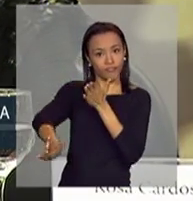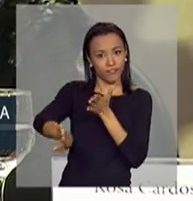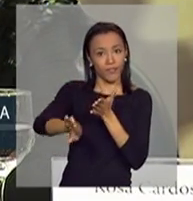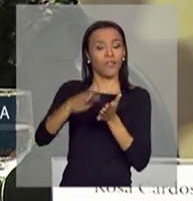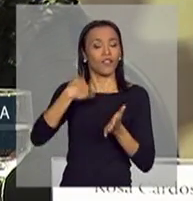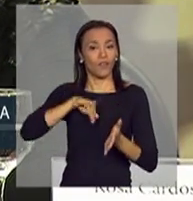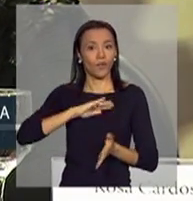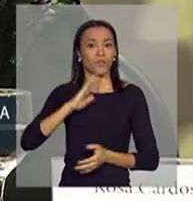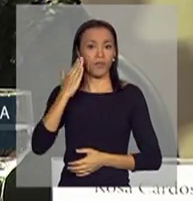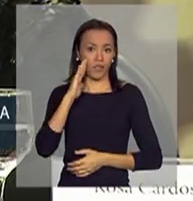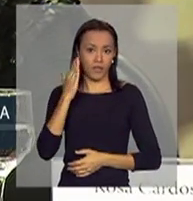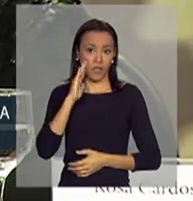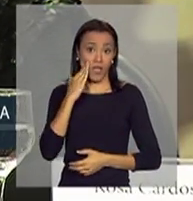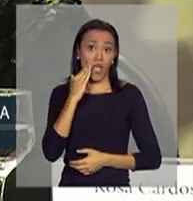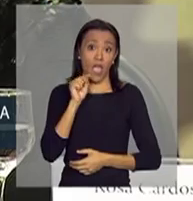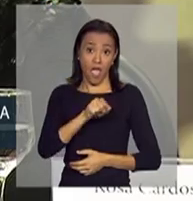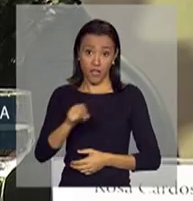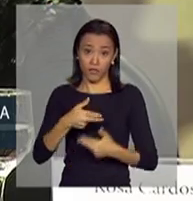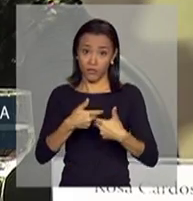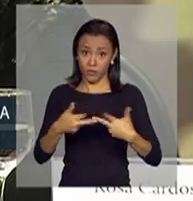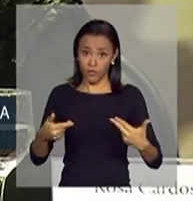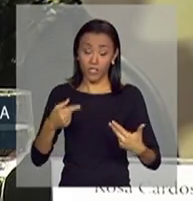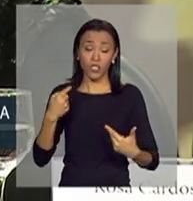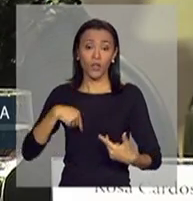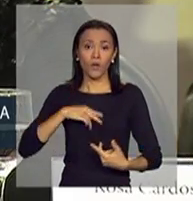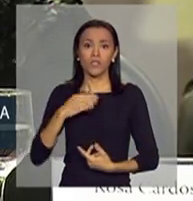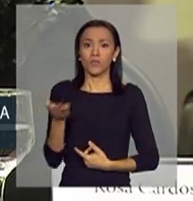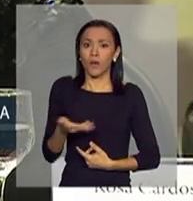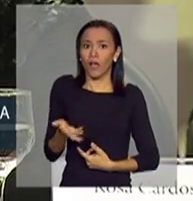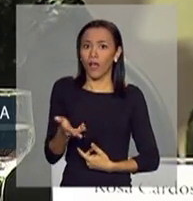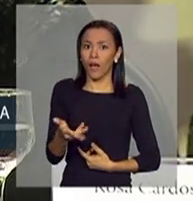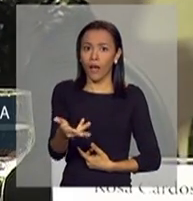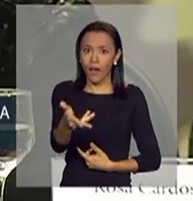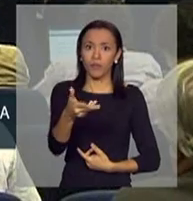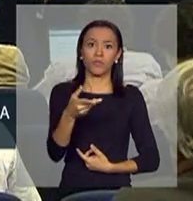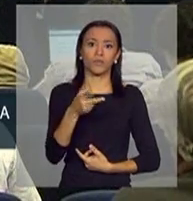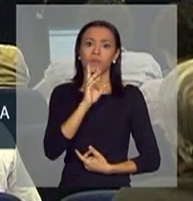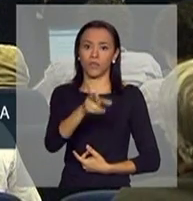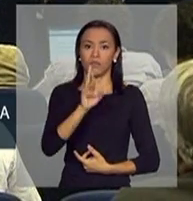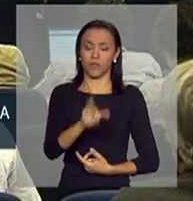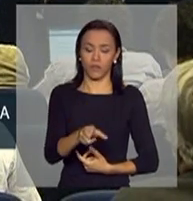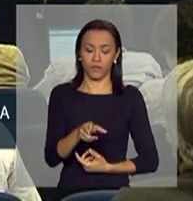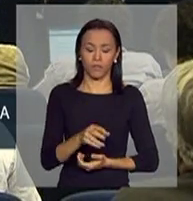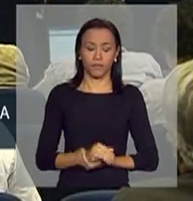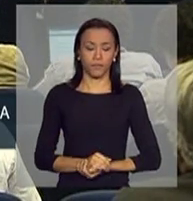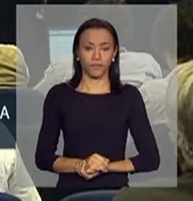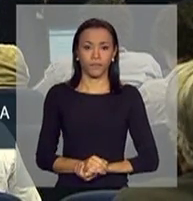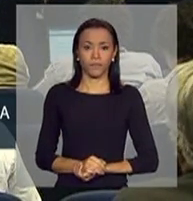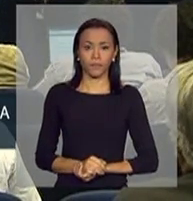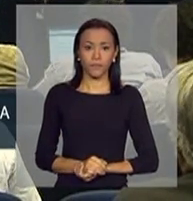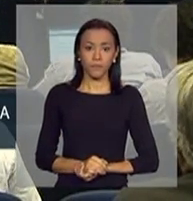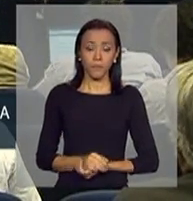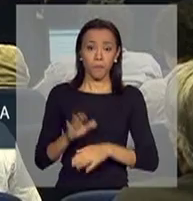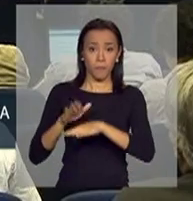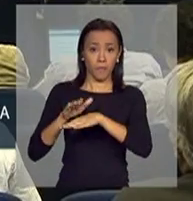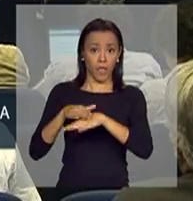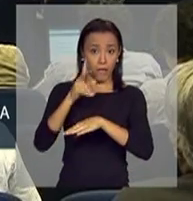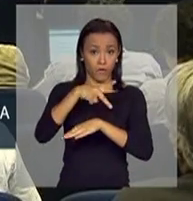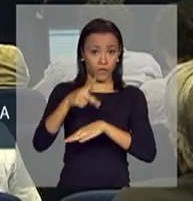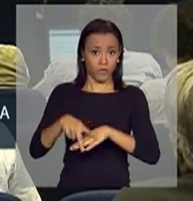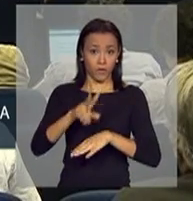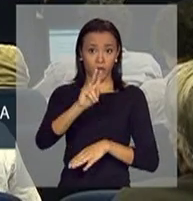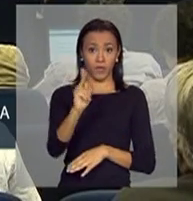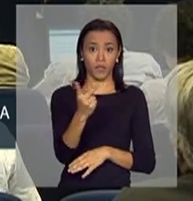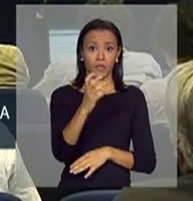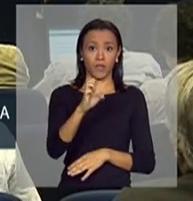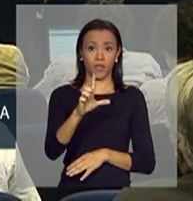e tentando apressar o máximo a obtenção desse resultado. Muito bem. A professora Luísa quer novamente fazer uma